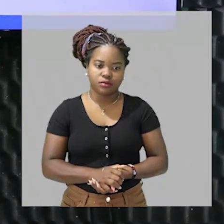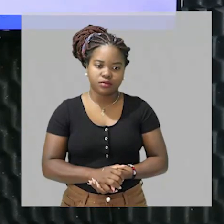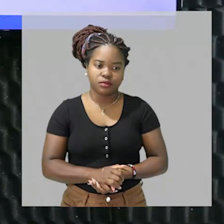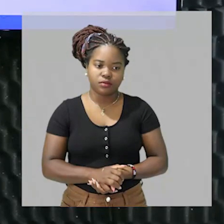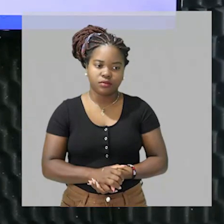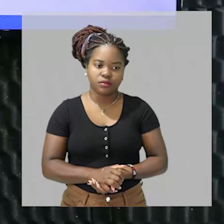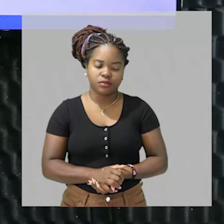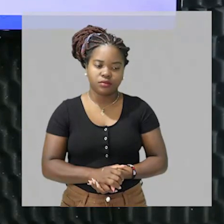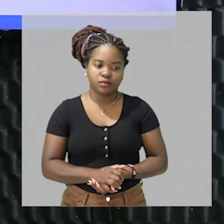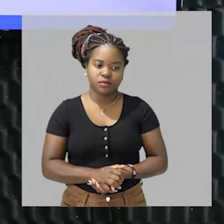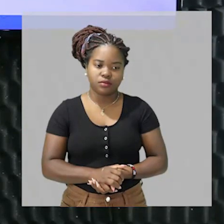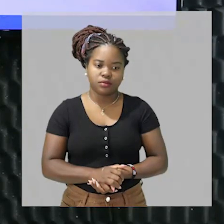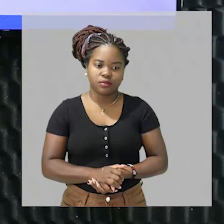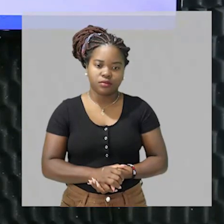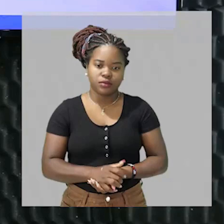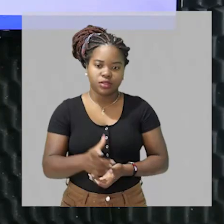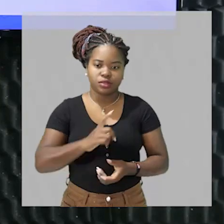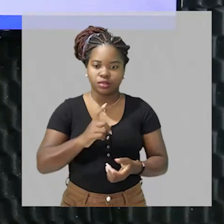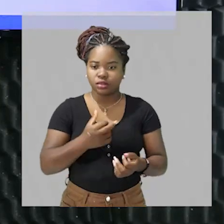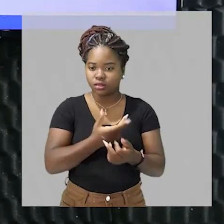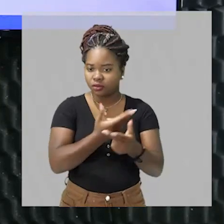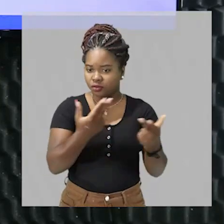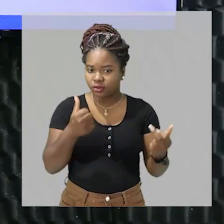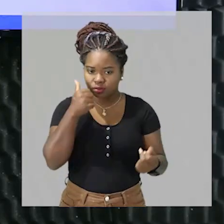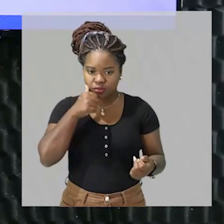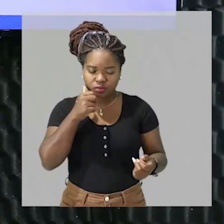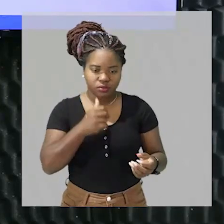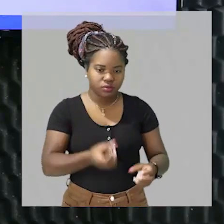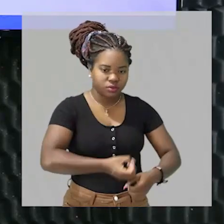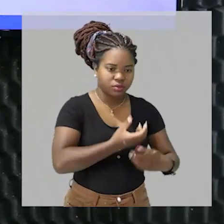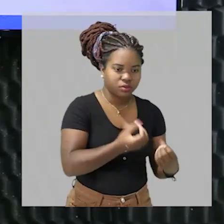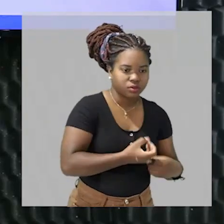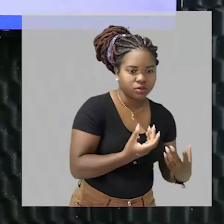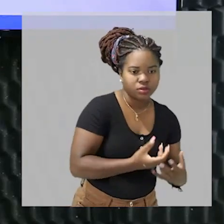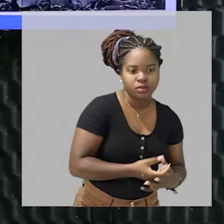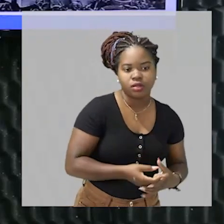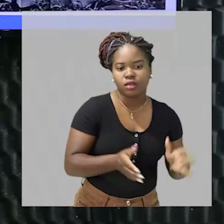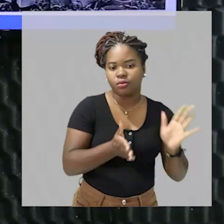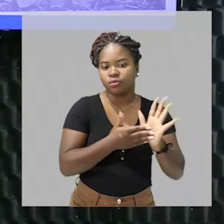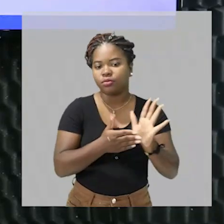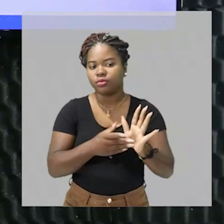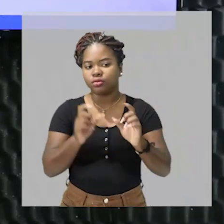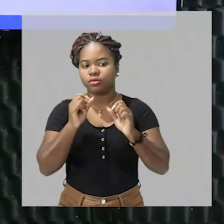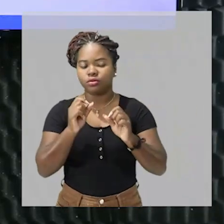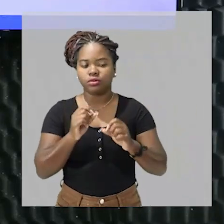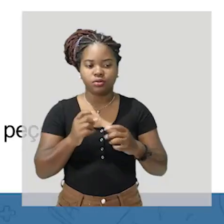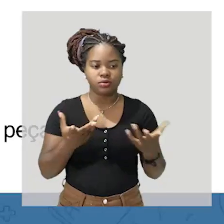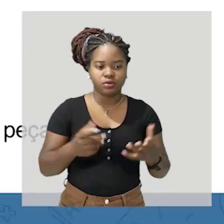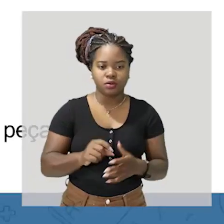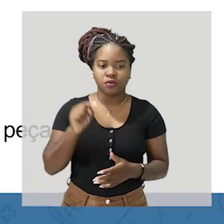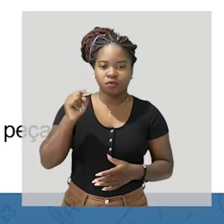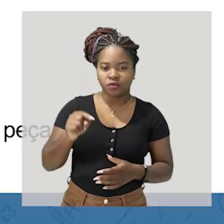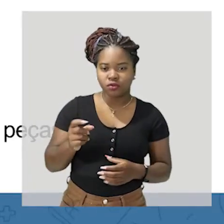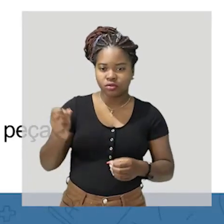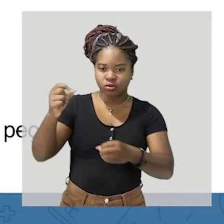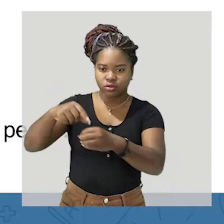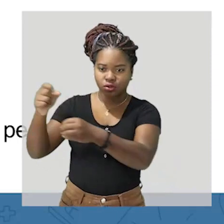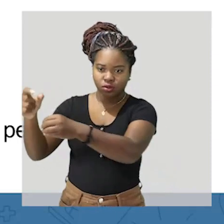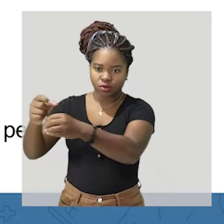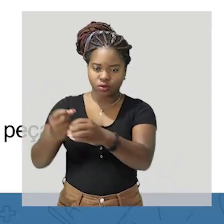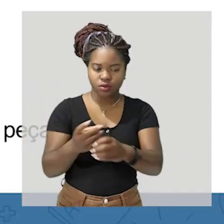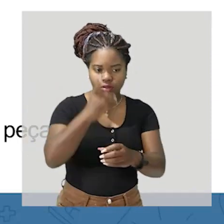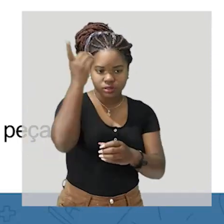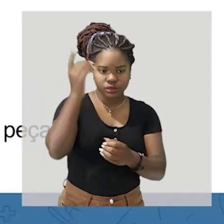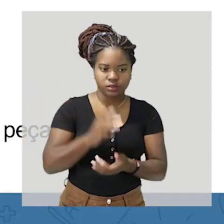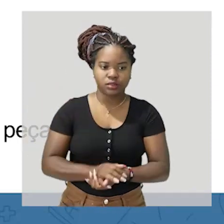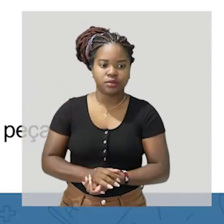Tá aqui. Dezenas de as mulheres que produziram, e aí ela propõe a seguinte situação, né? Você planta as ideias, está em algum lugar que eu já